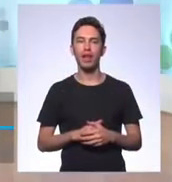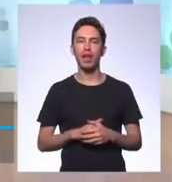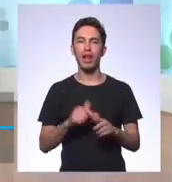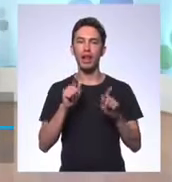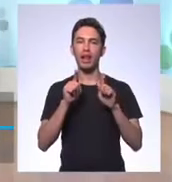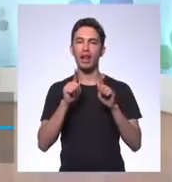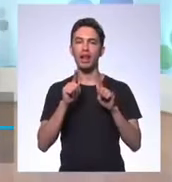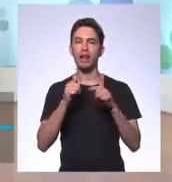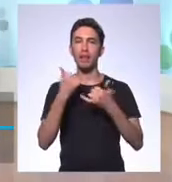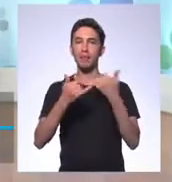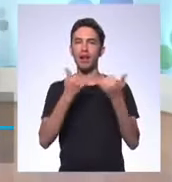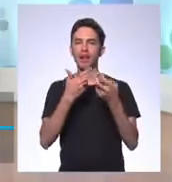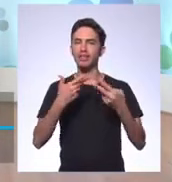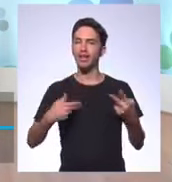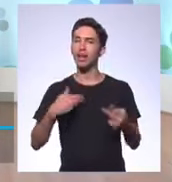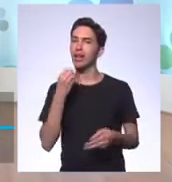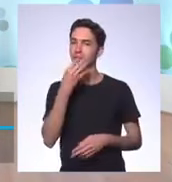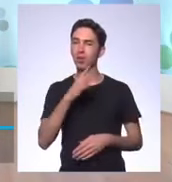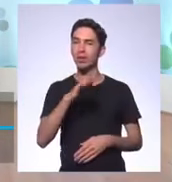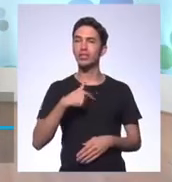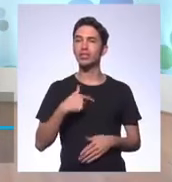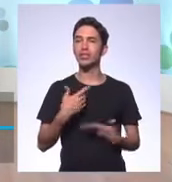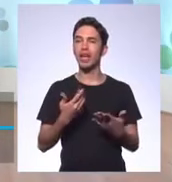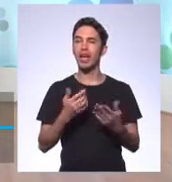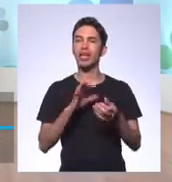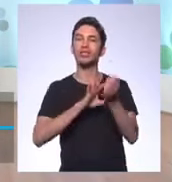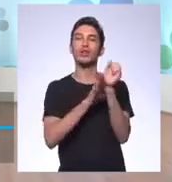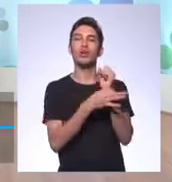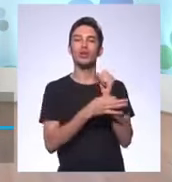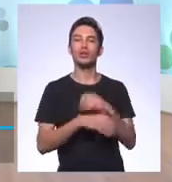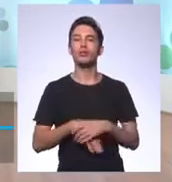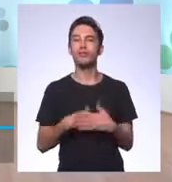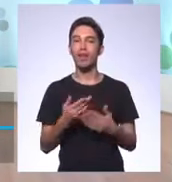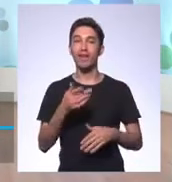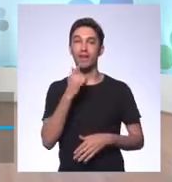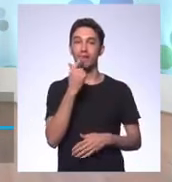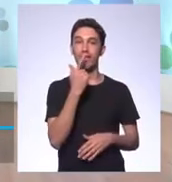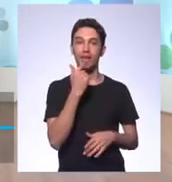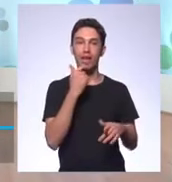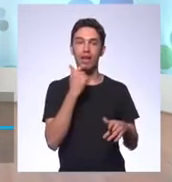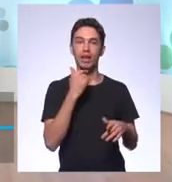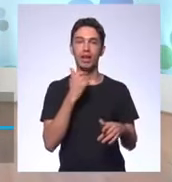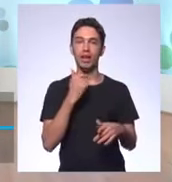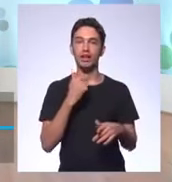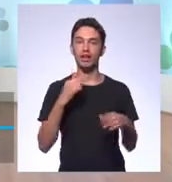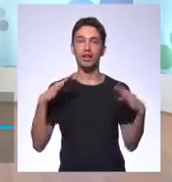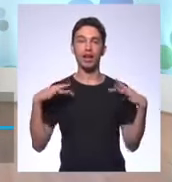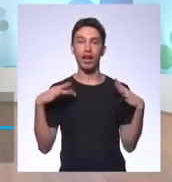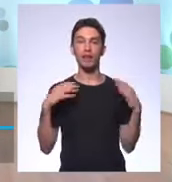bom, mas e a segurança? Feriado pode ser perigoso.